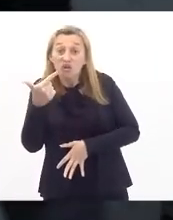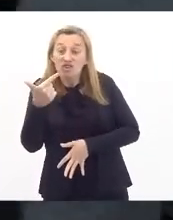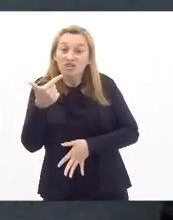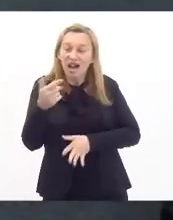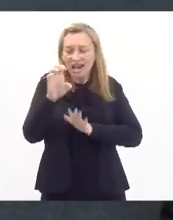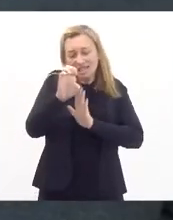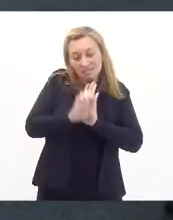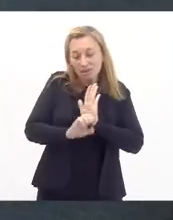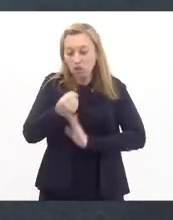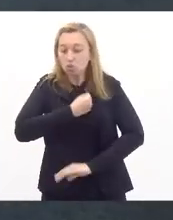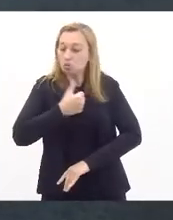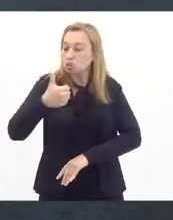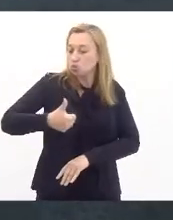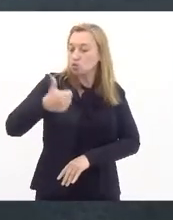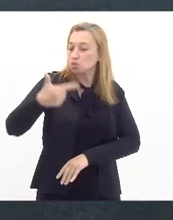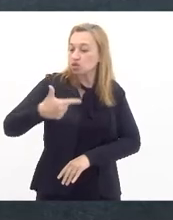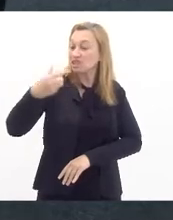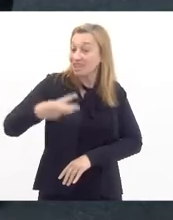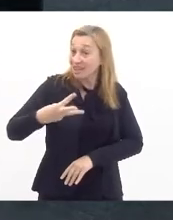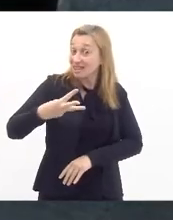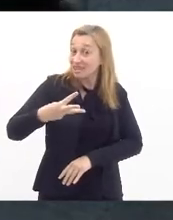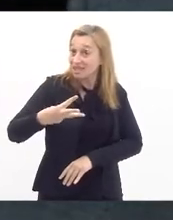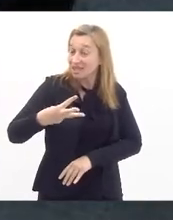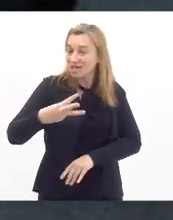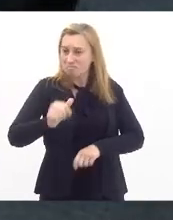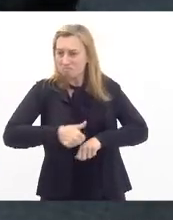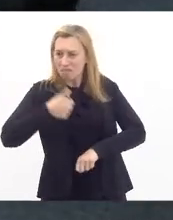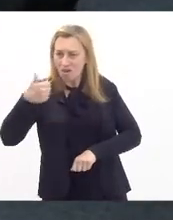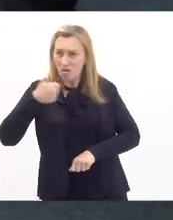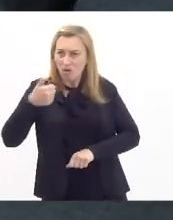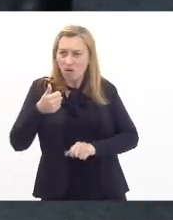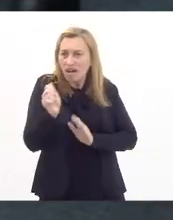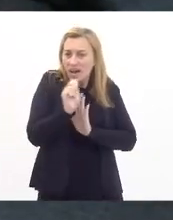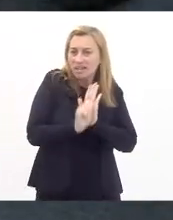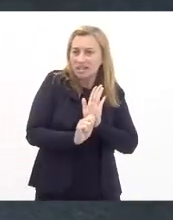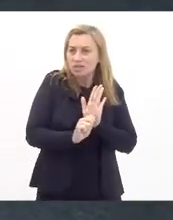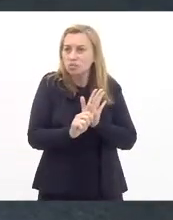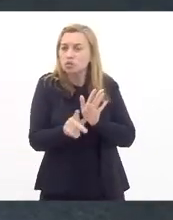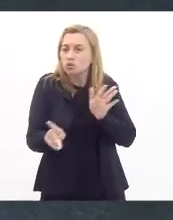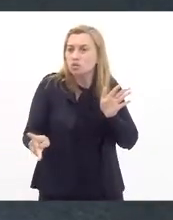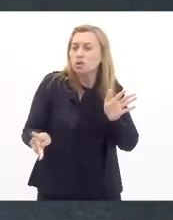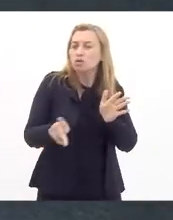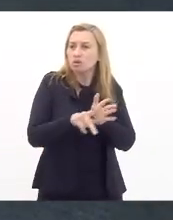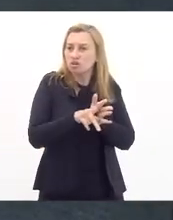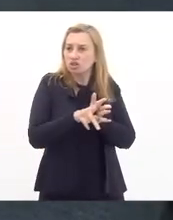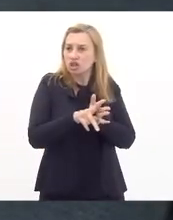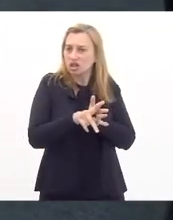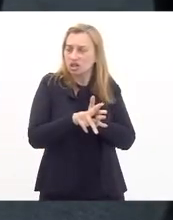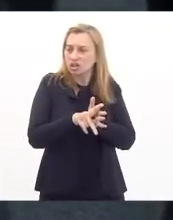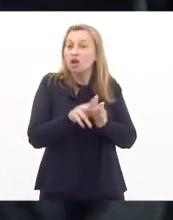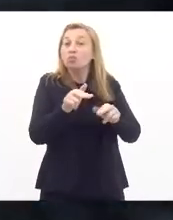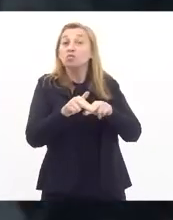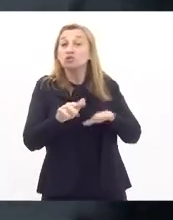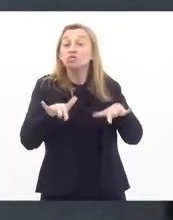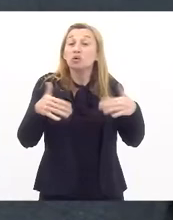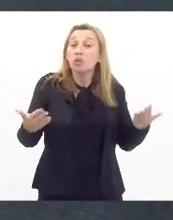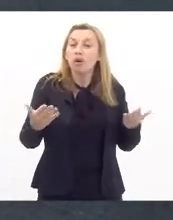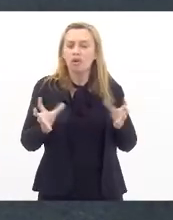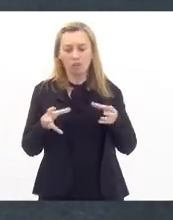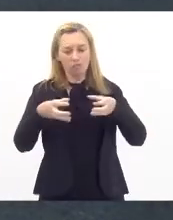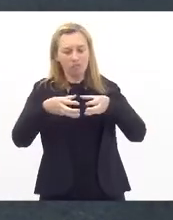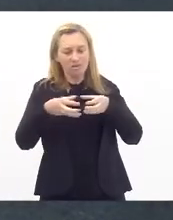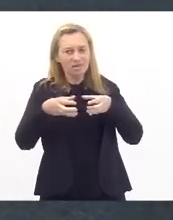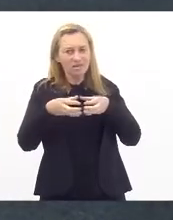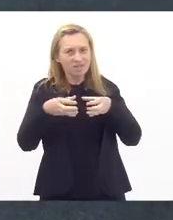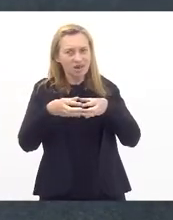as emendas de número um dois e três aprimoram a redação do projeto razão pela qual a comissão